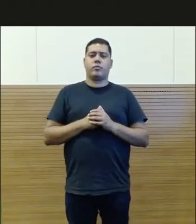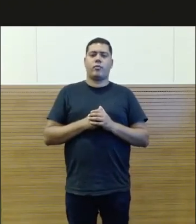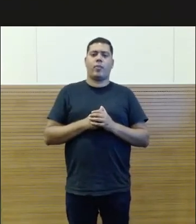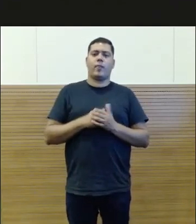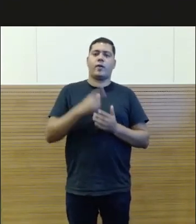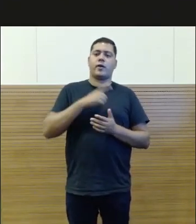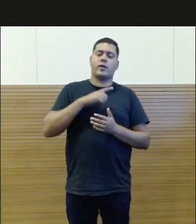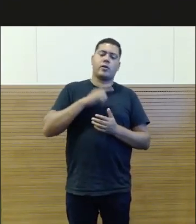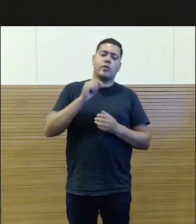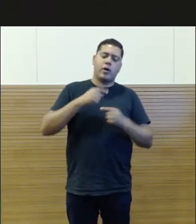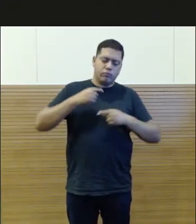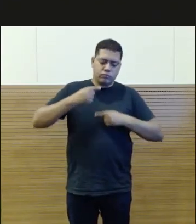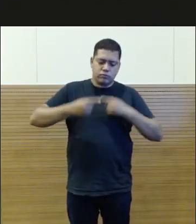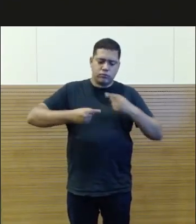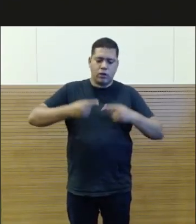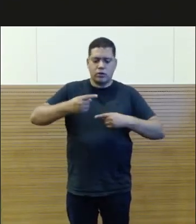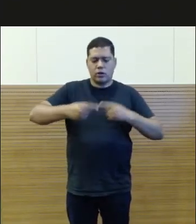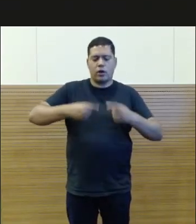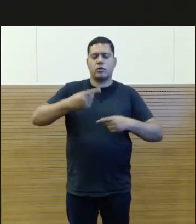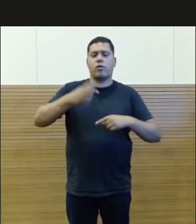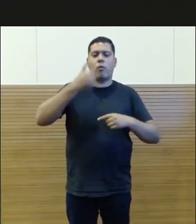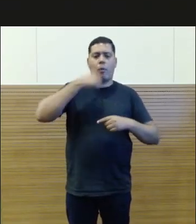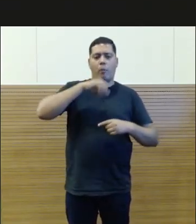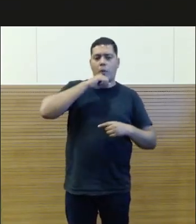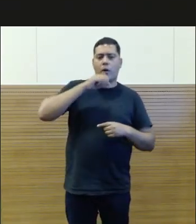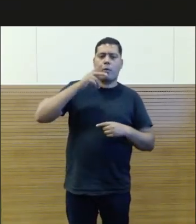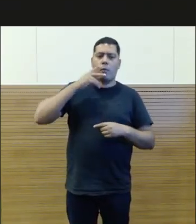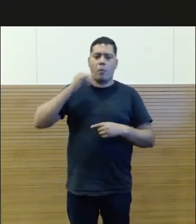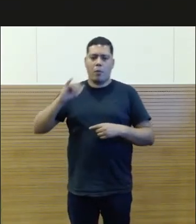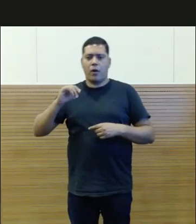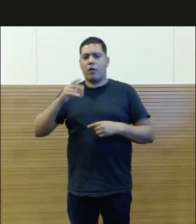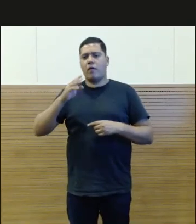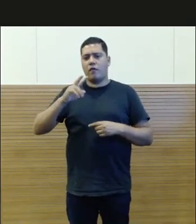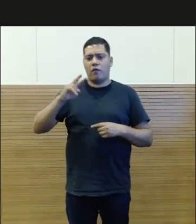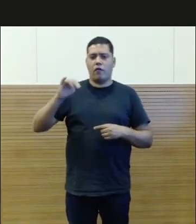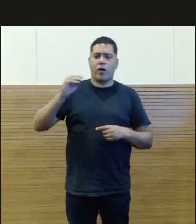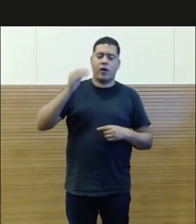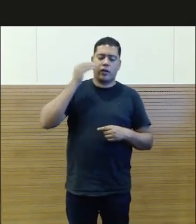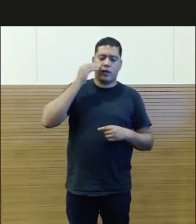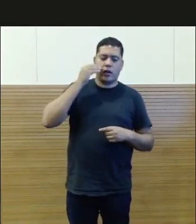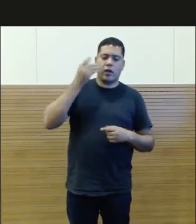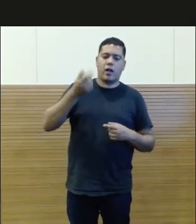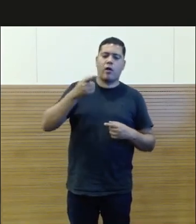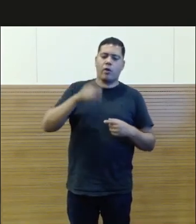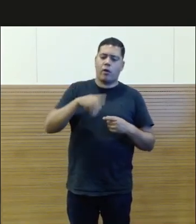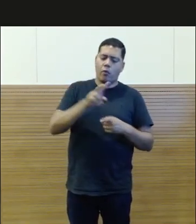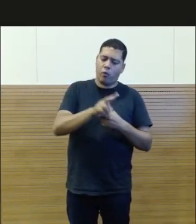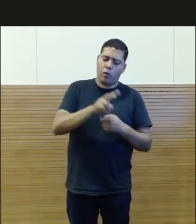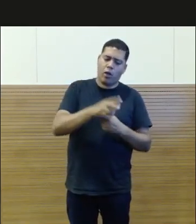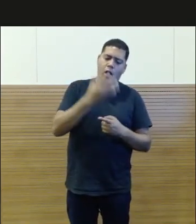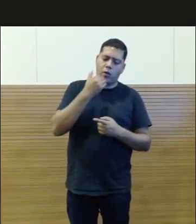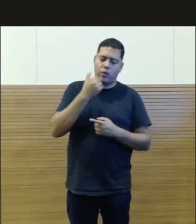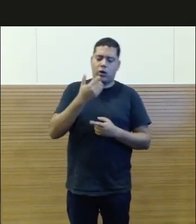intergeracional, no sentido que eles afetam as mães e pais e vão afetar a alimentação das crianças